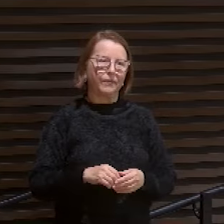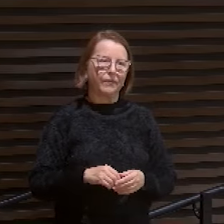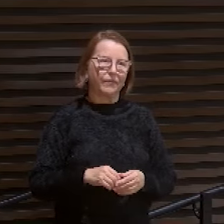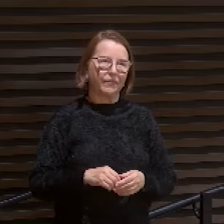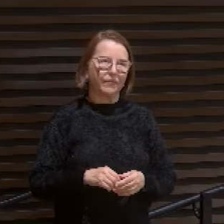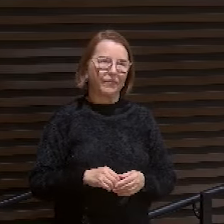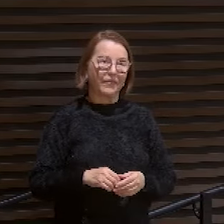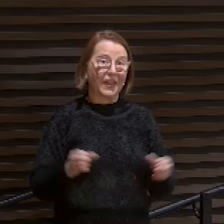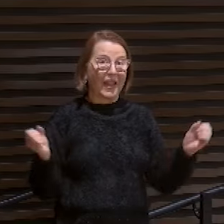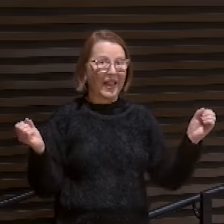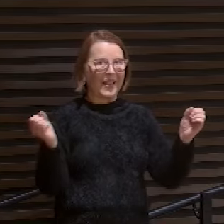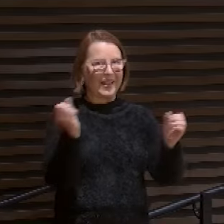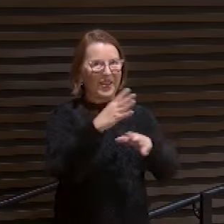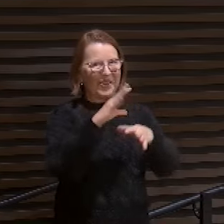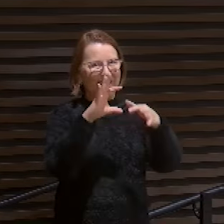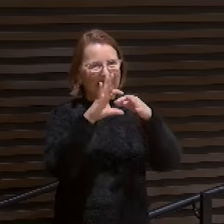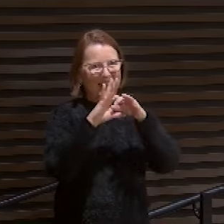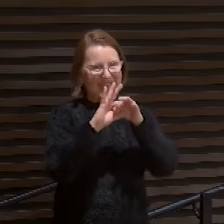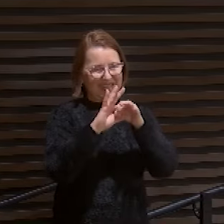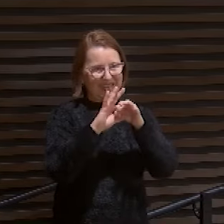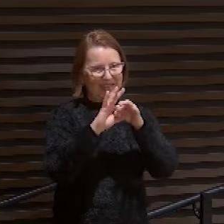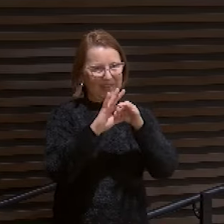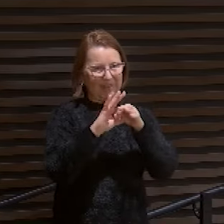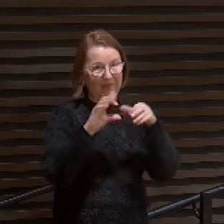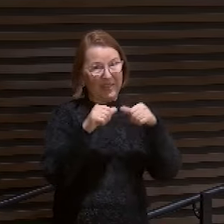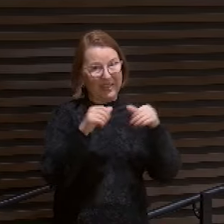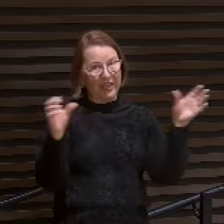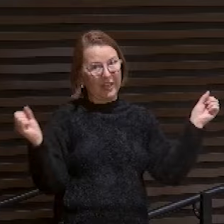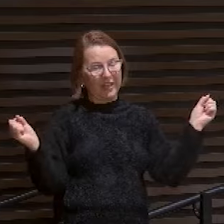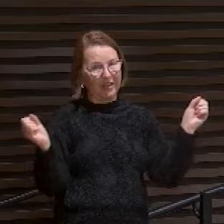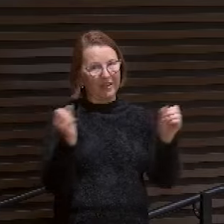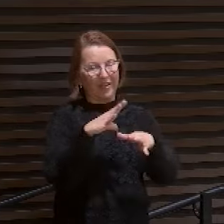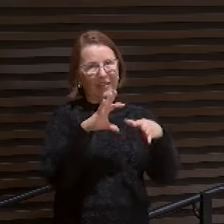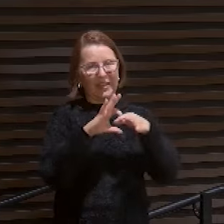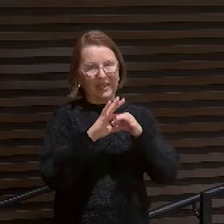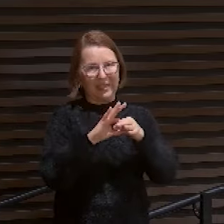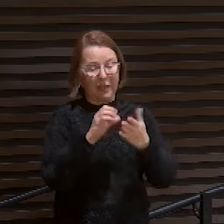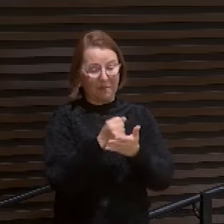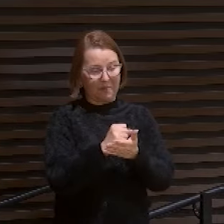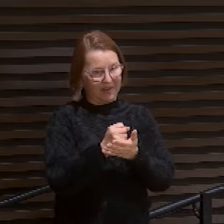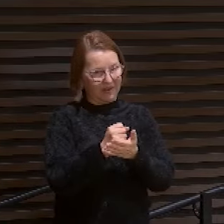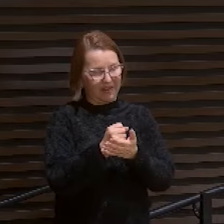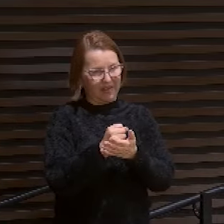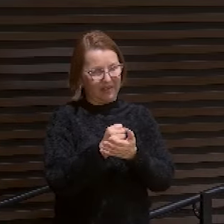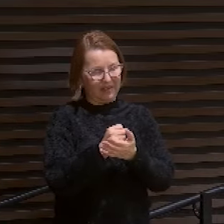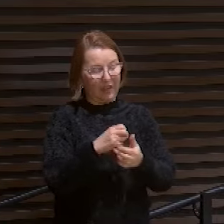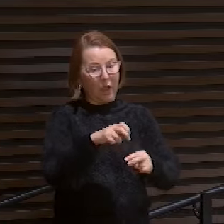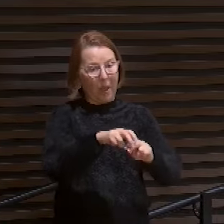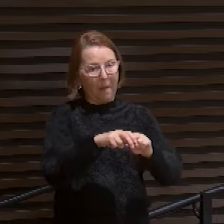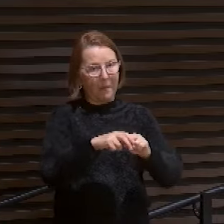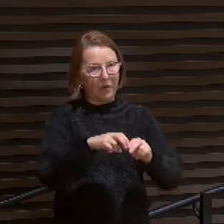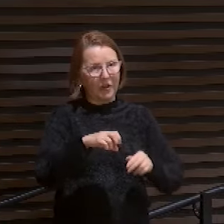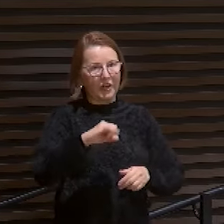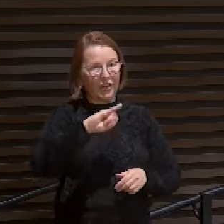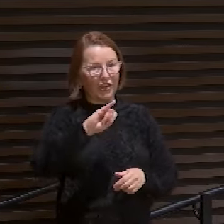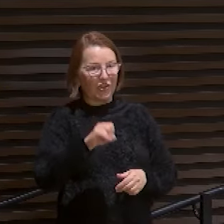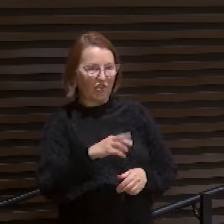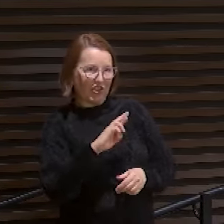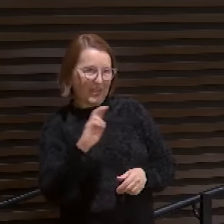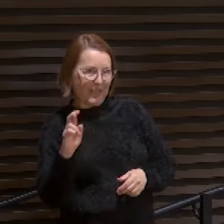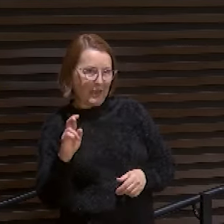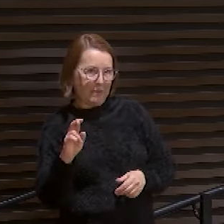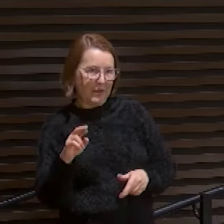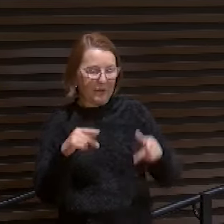a nova aliança. Essa nova aliança foi registrada primeiro por Jeremias. Abra sua Bíblia